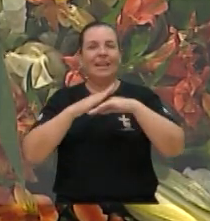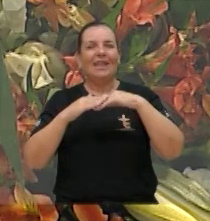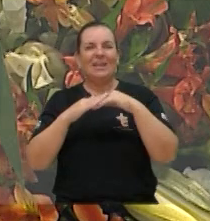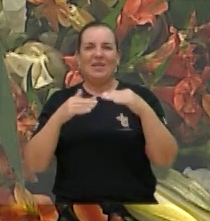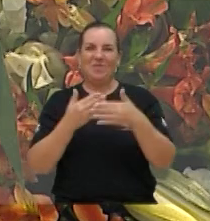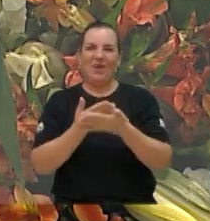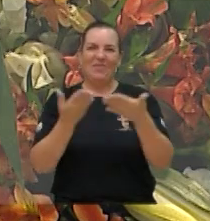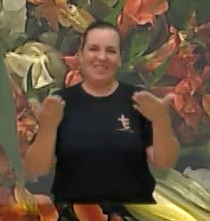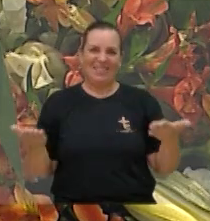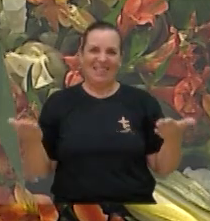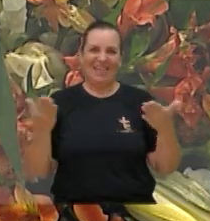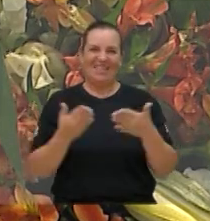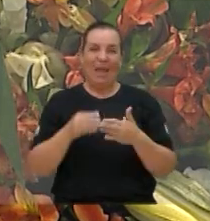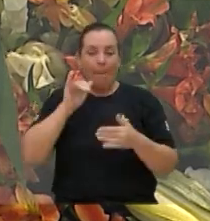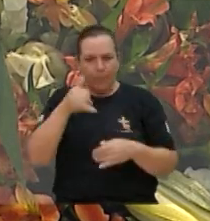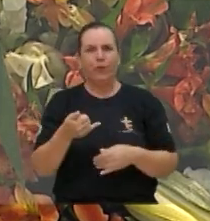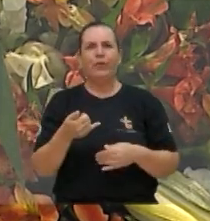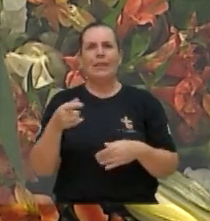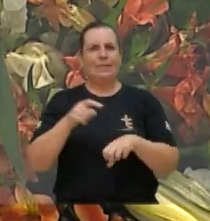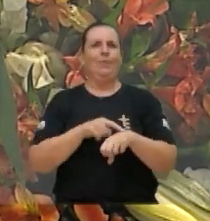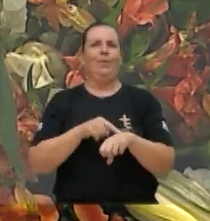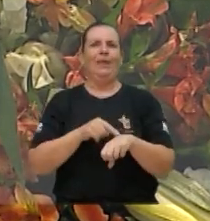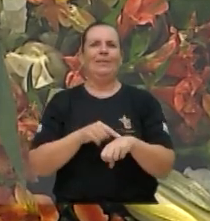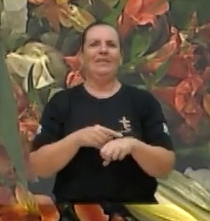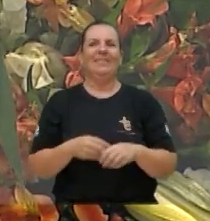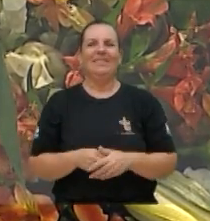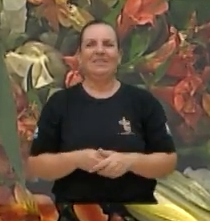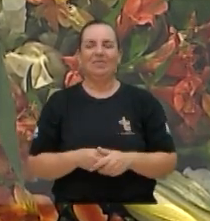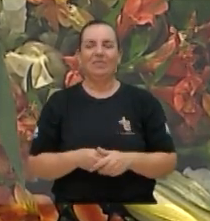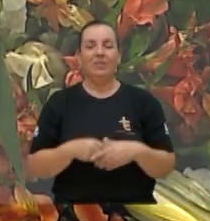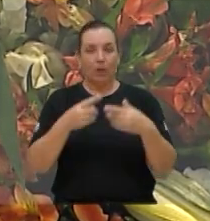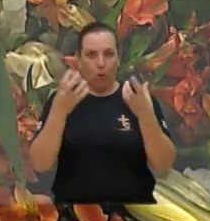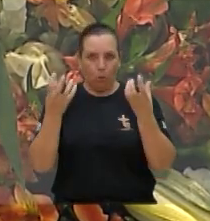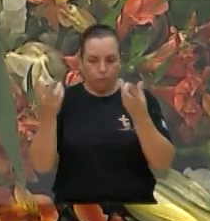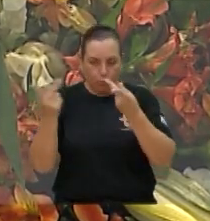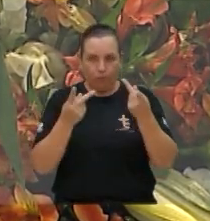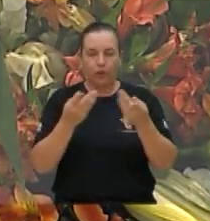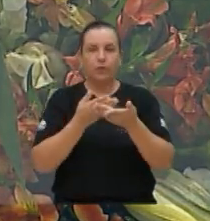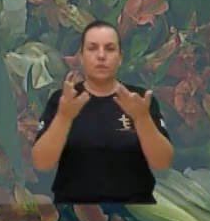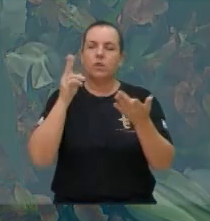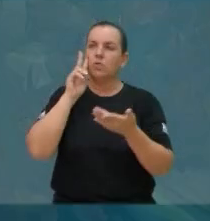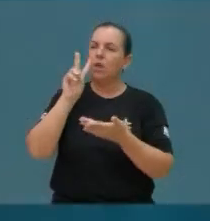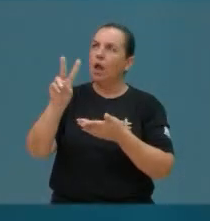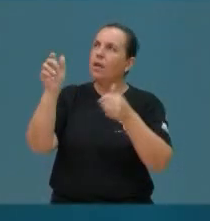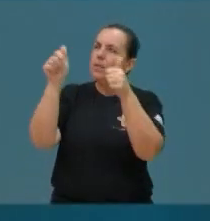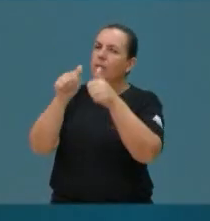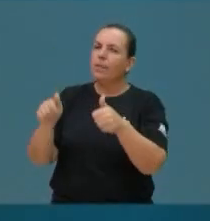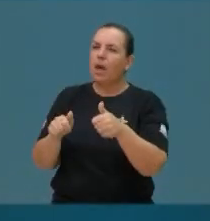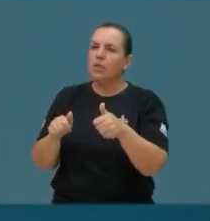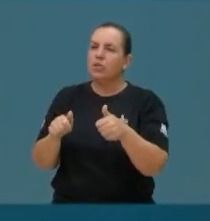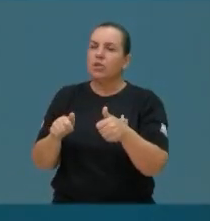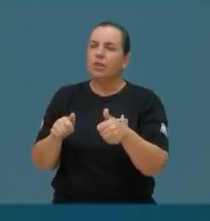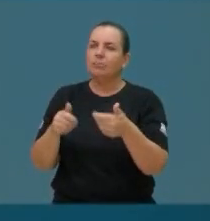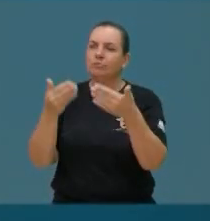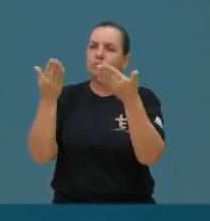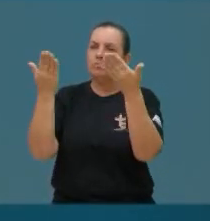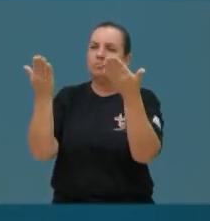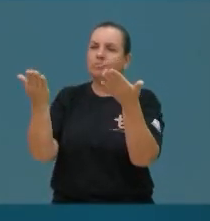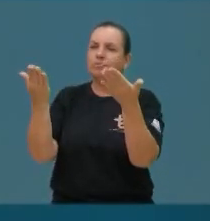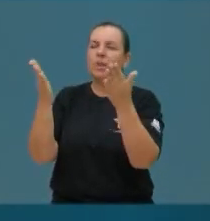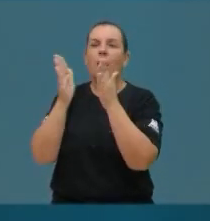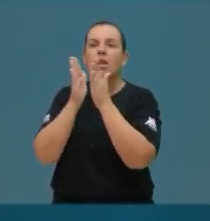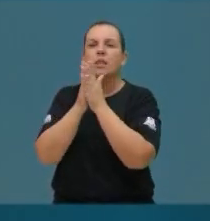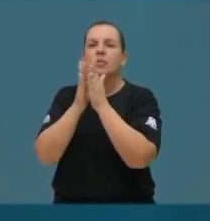você. Aproveite desse momento. E eu convido você agora, olhando para a imagem, para a gente rezar